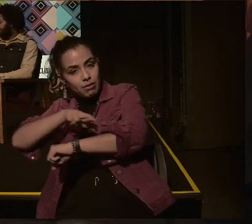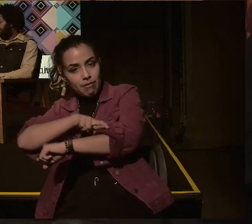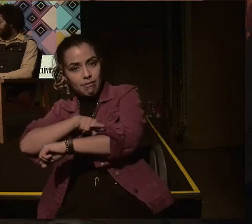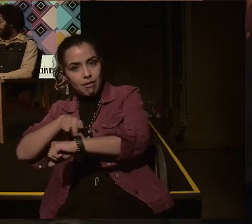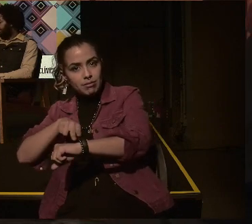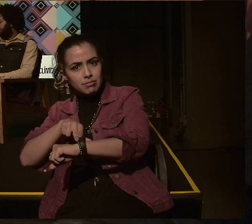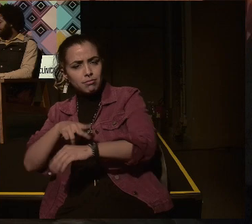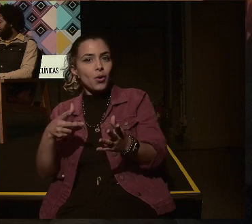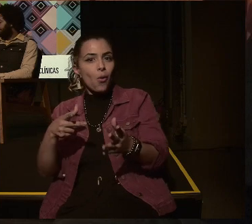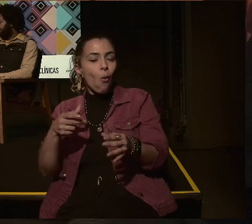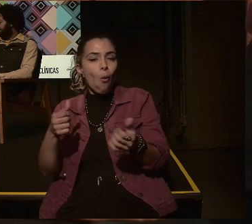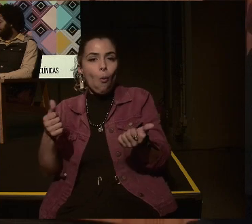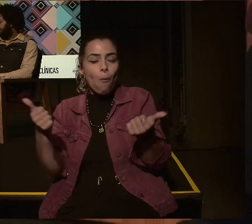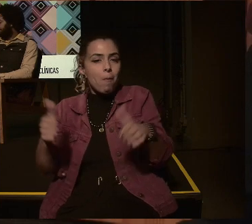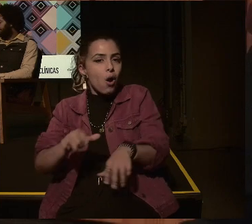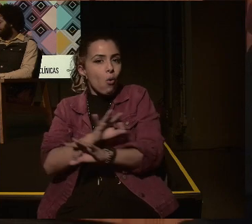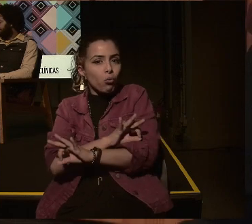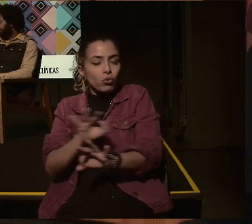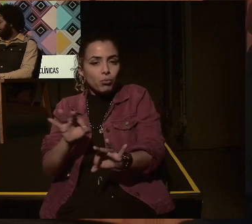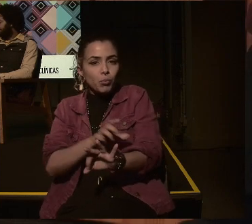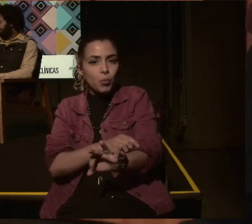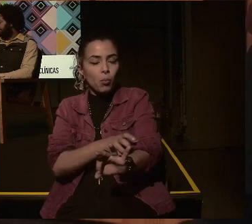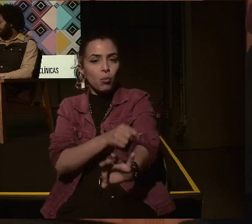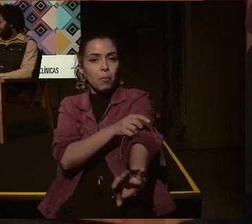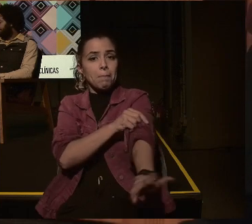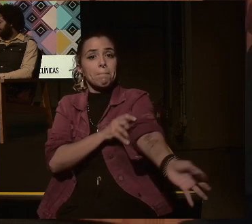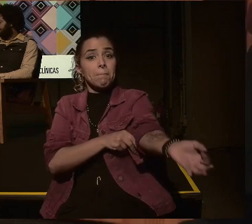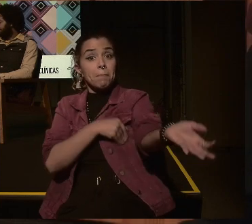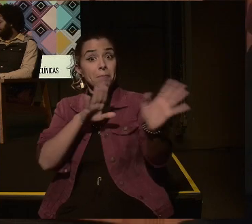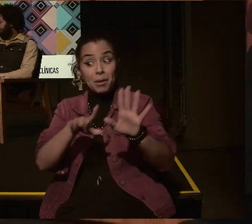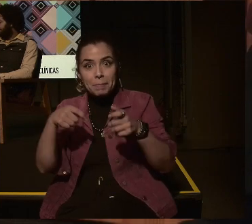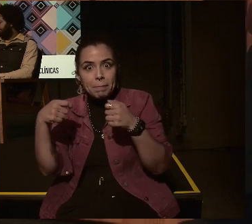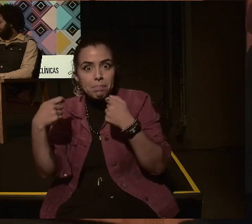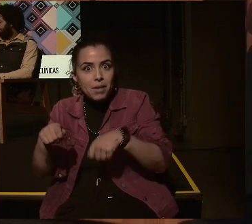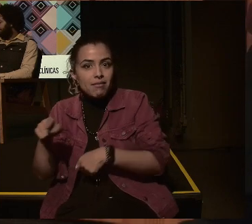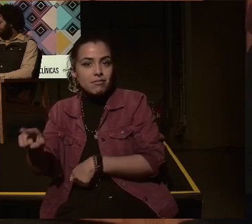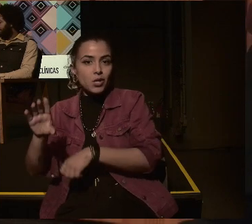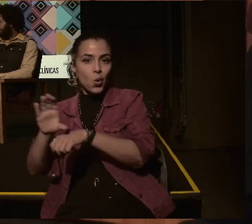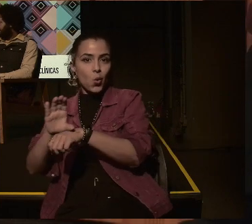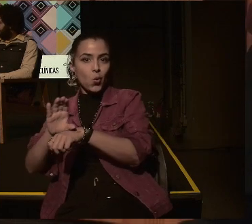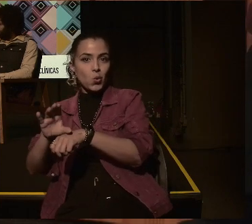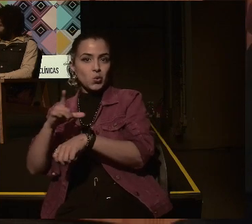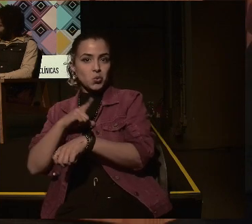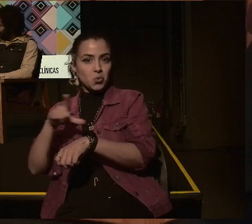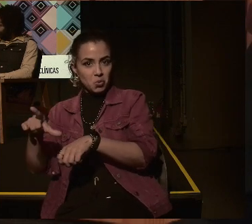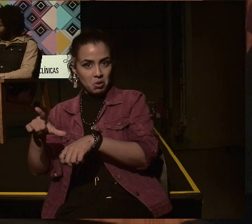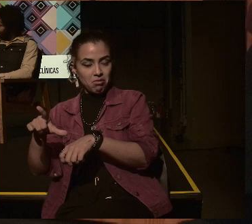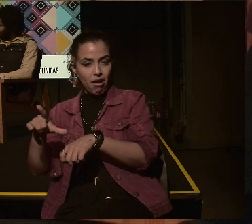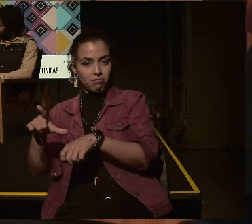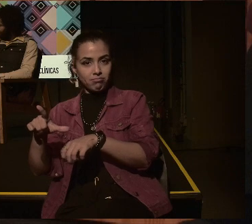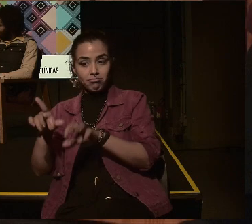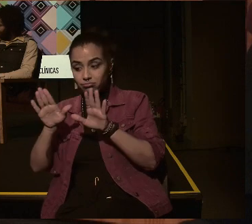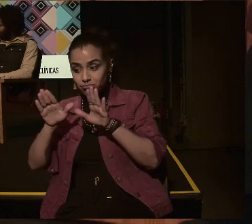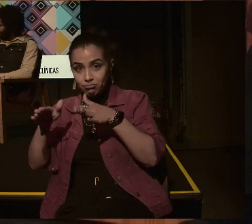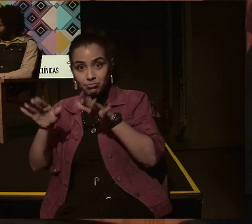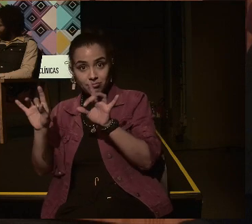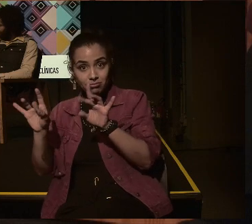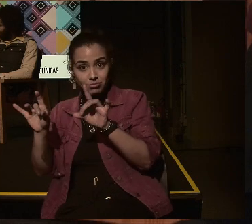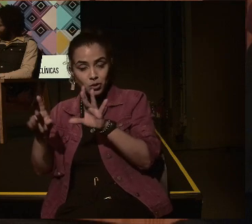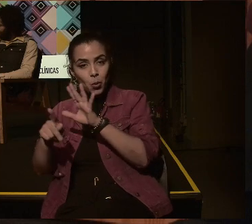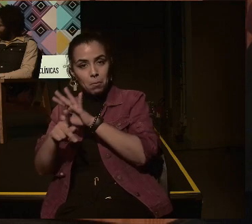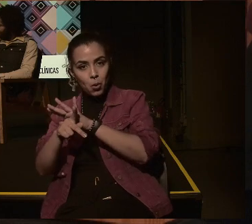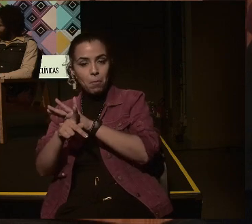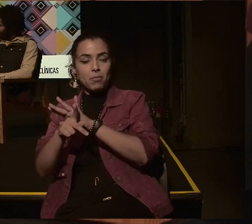um curso de psicologia e relações sociais, porque na ementa dos cursos de psicologia, essa disciplina não